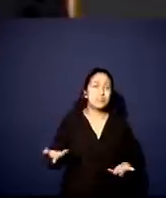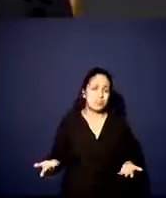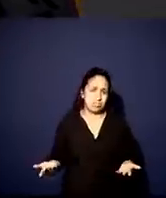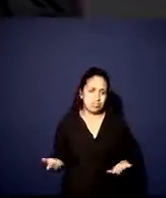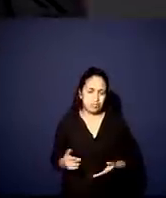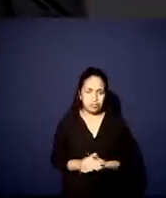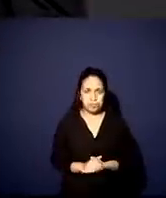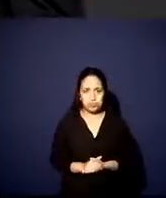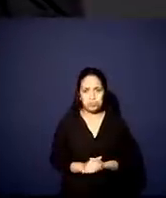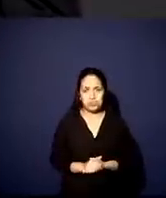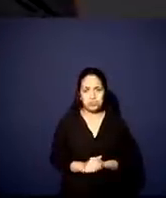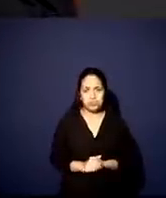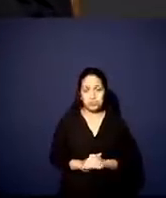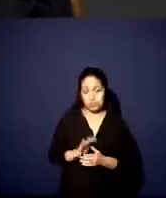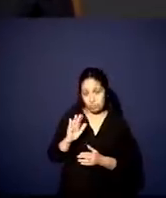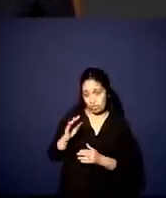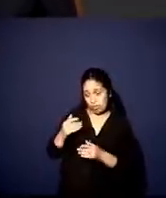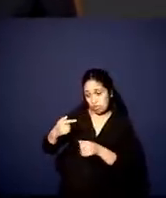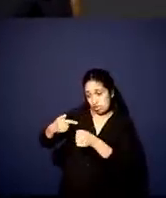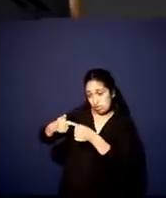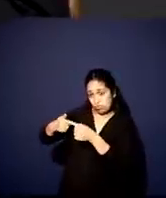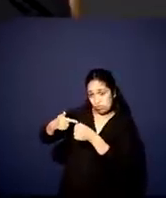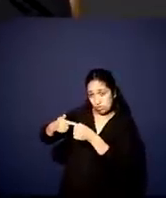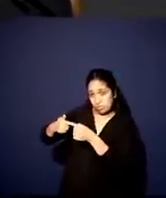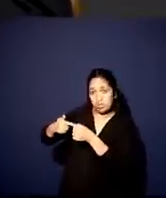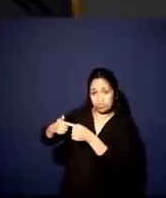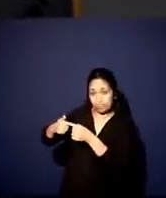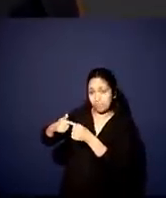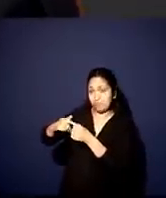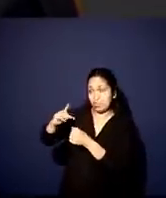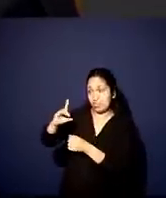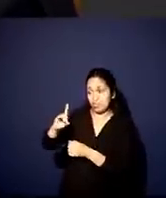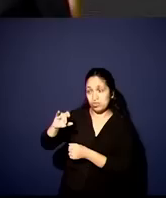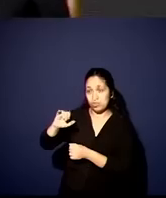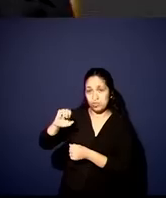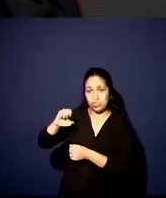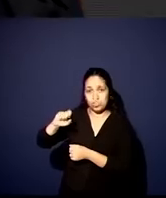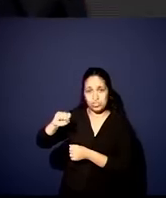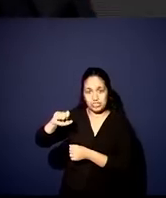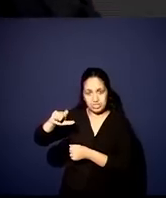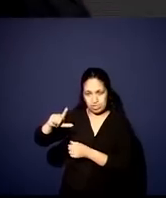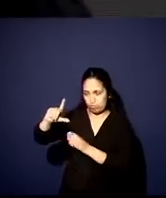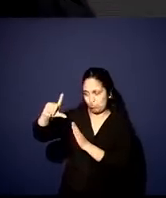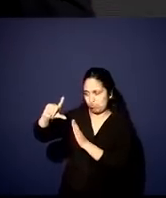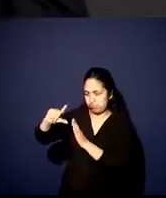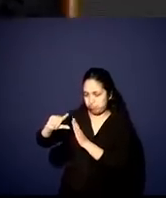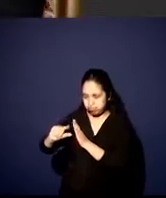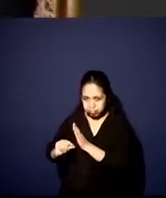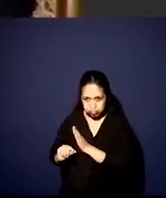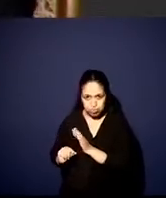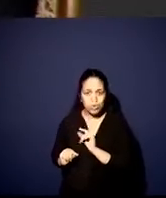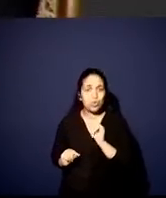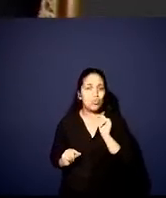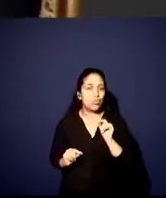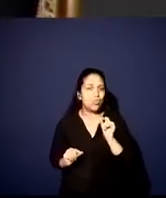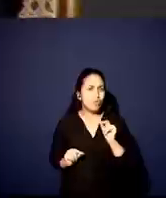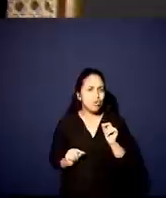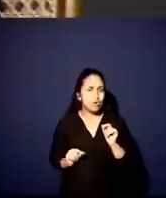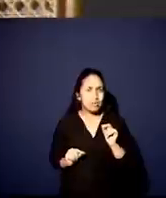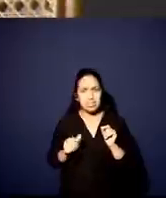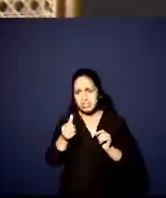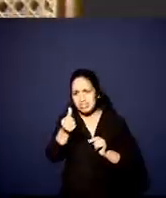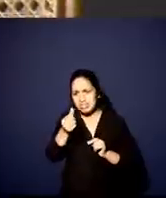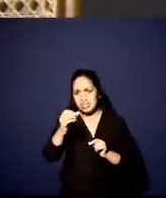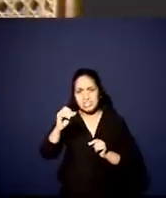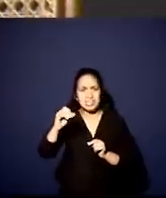exemplo, a diminuição na gasolina e no diesel, quer dizer, geraram aí, né, o Mansueto escreveu sobre isso, todo mundo, 60